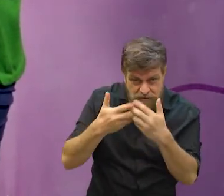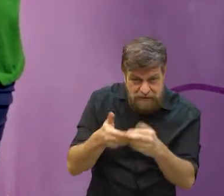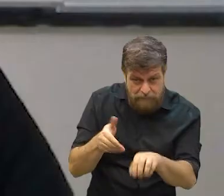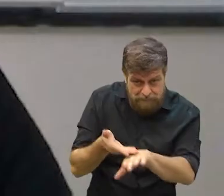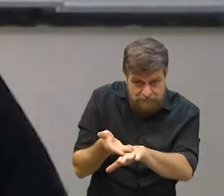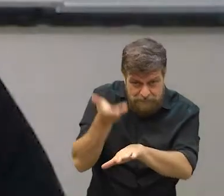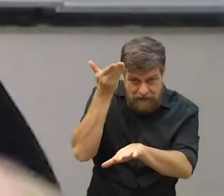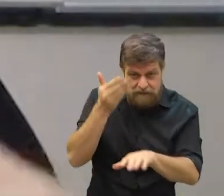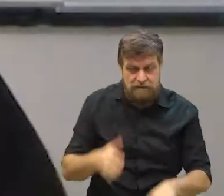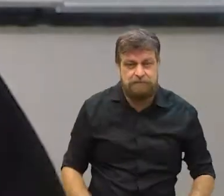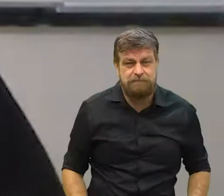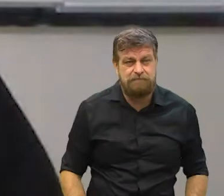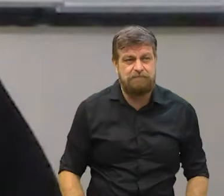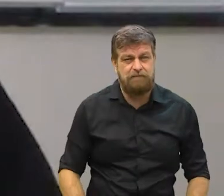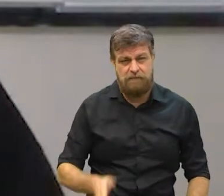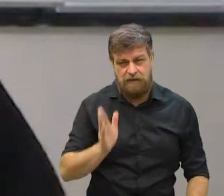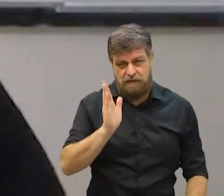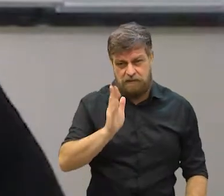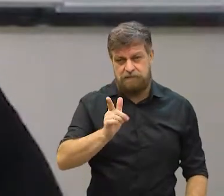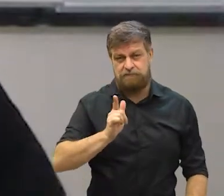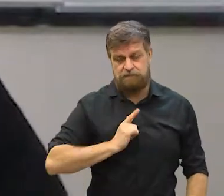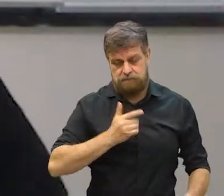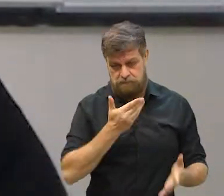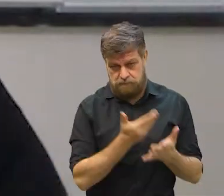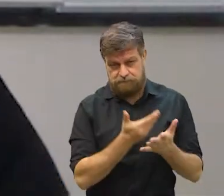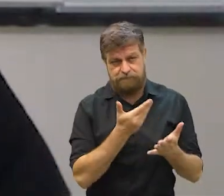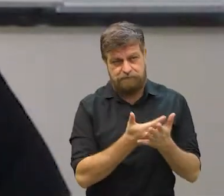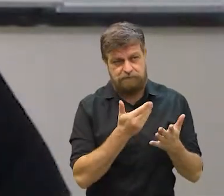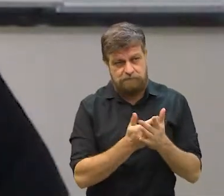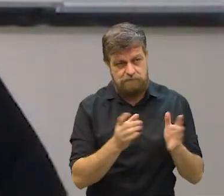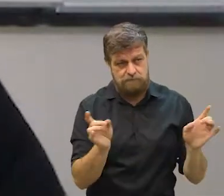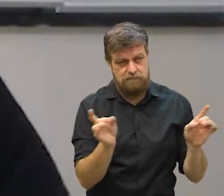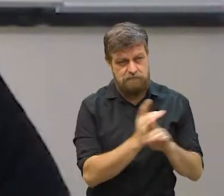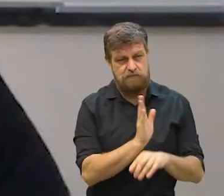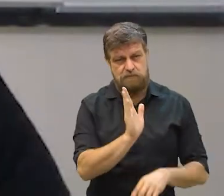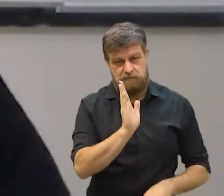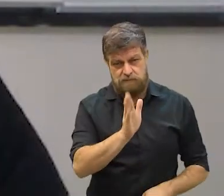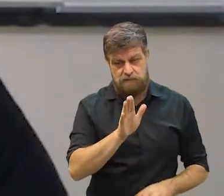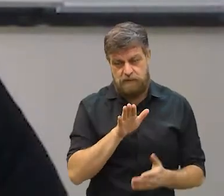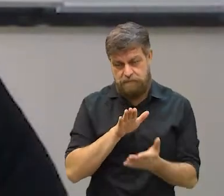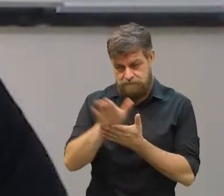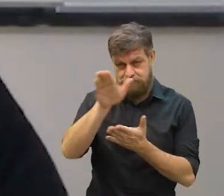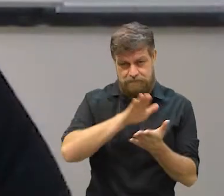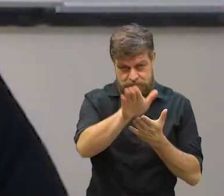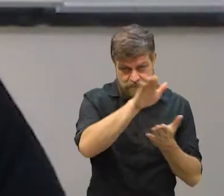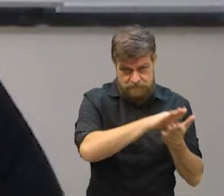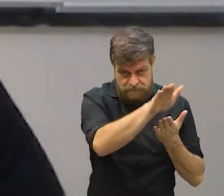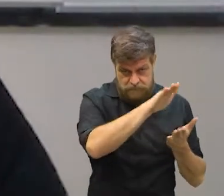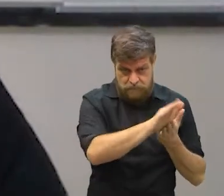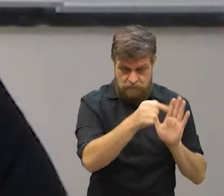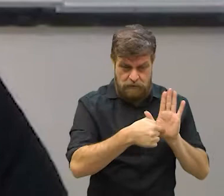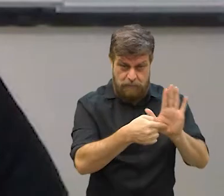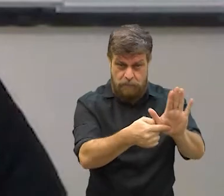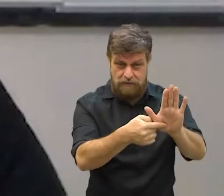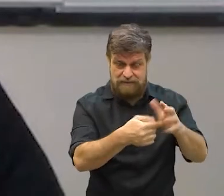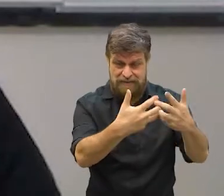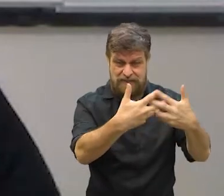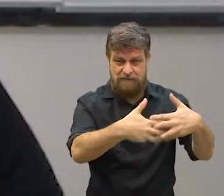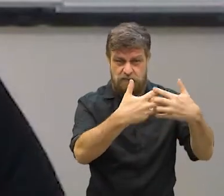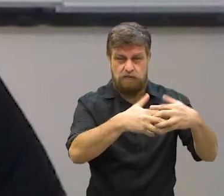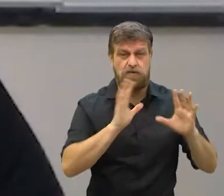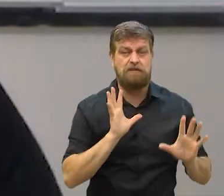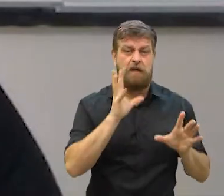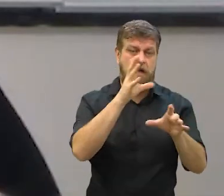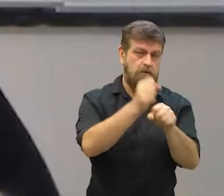eficaz? Nos que já têm estudos e artigos publicados, ele mostra uma eficácia